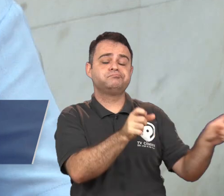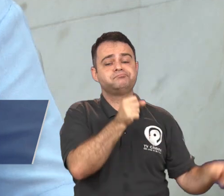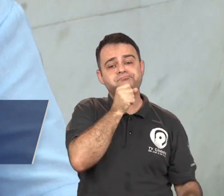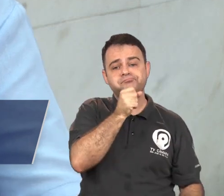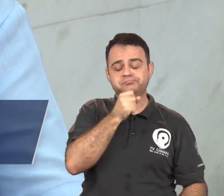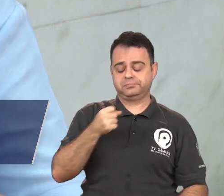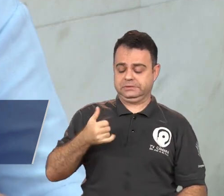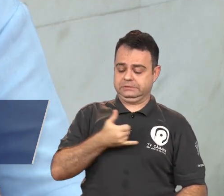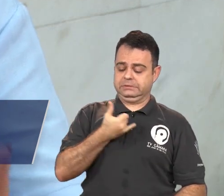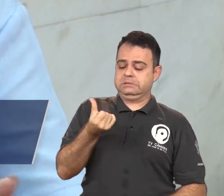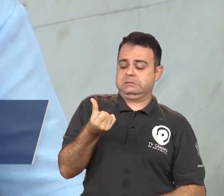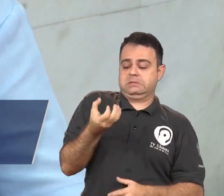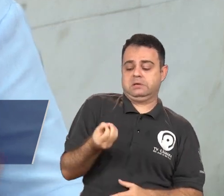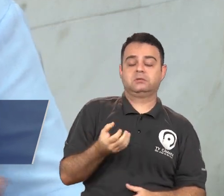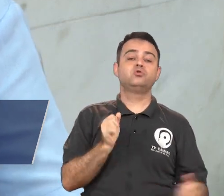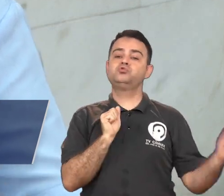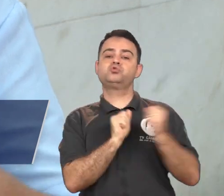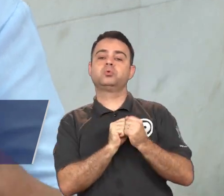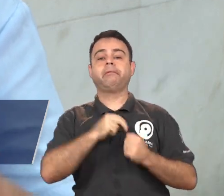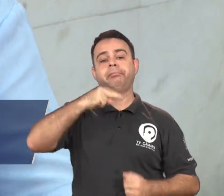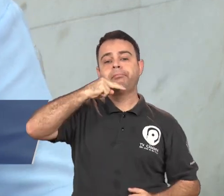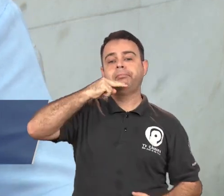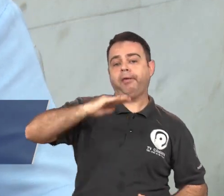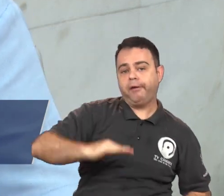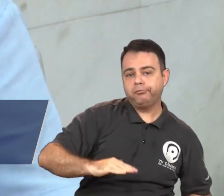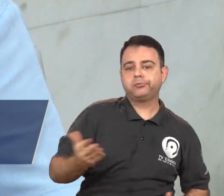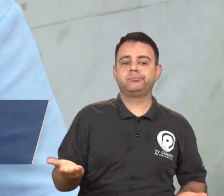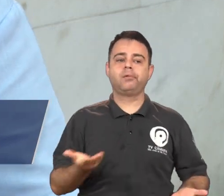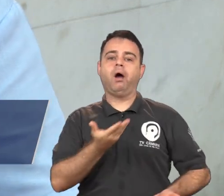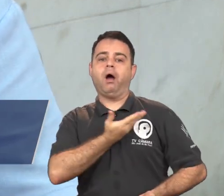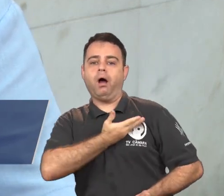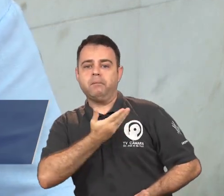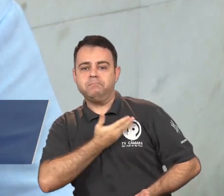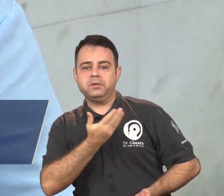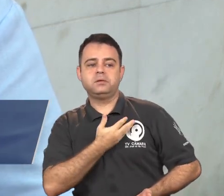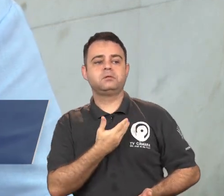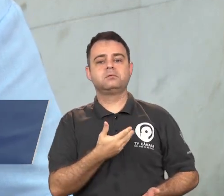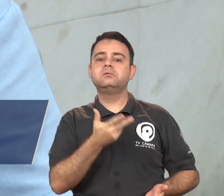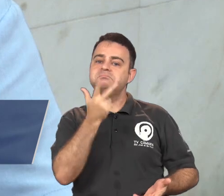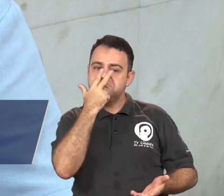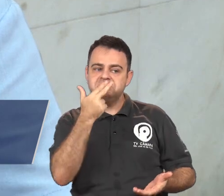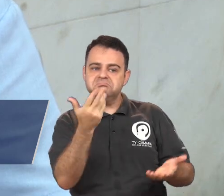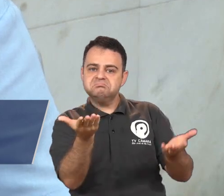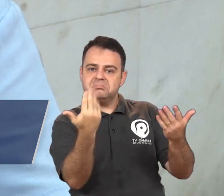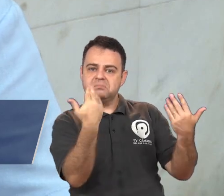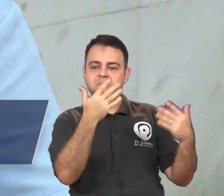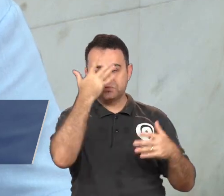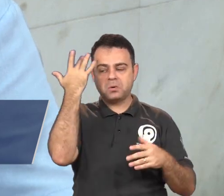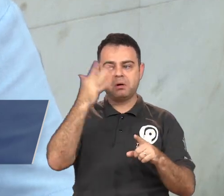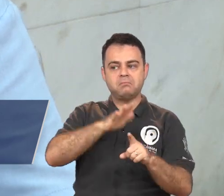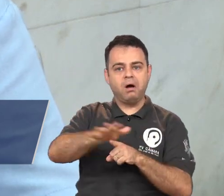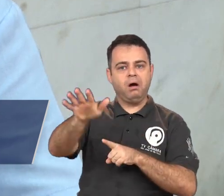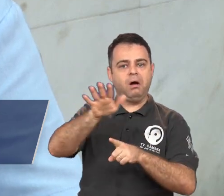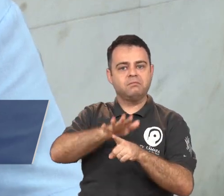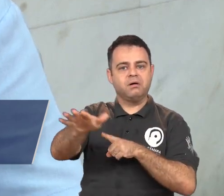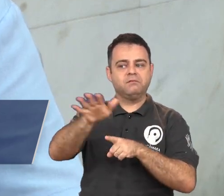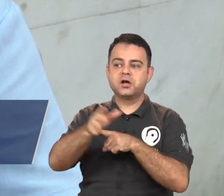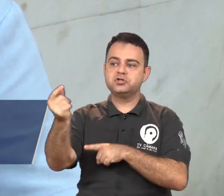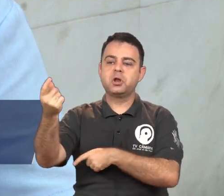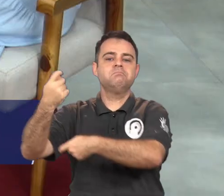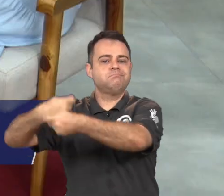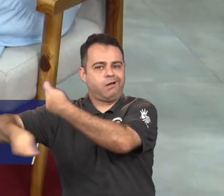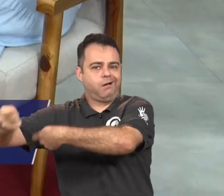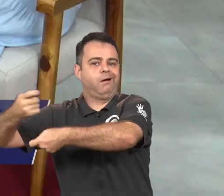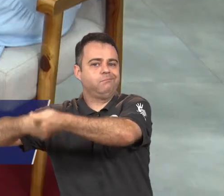neto, ela vai com uma colega, ela vai com alguém que gera uma venda de um ingresso, de um bilhete.